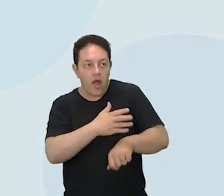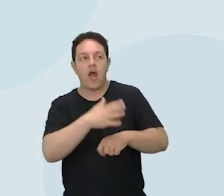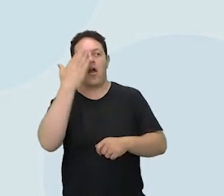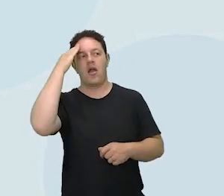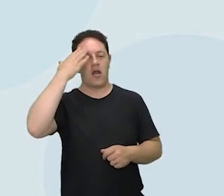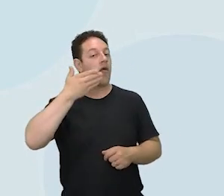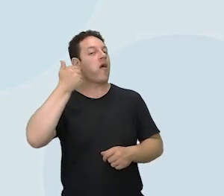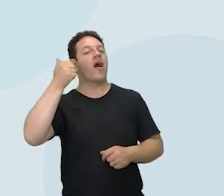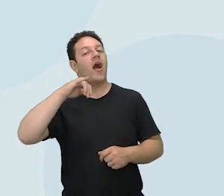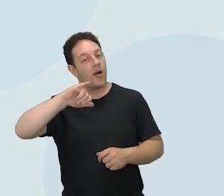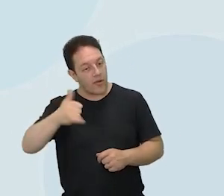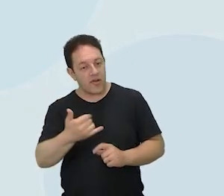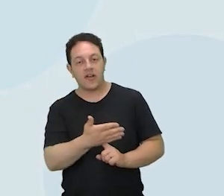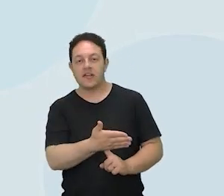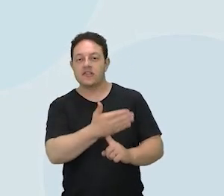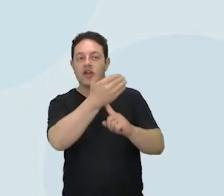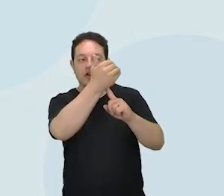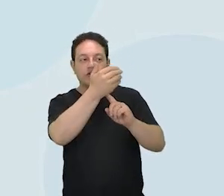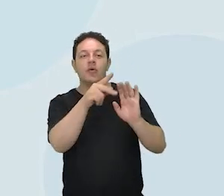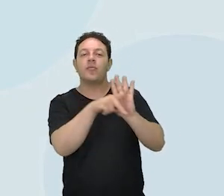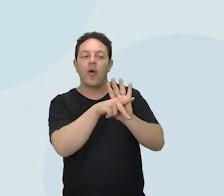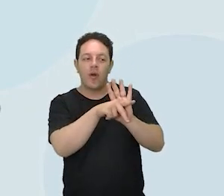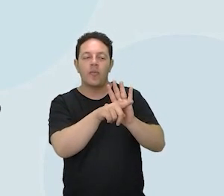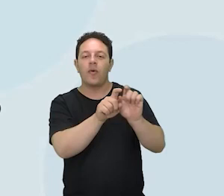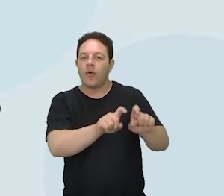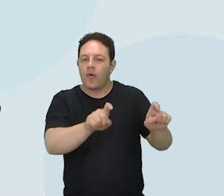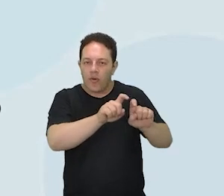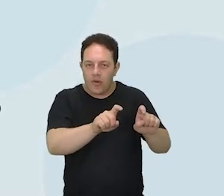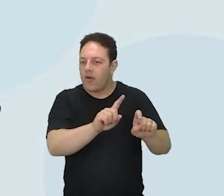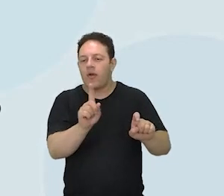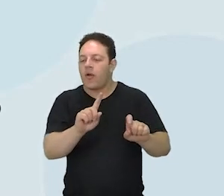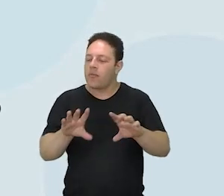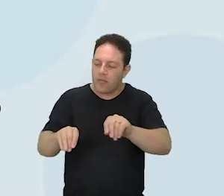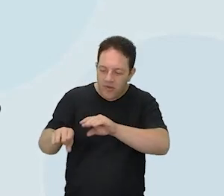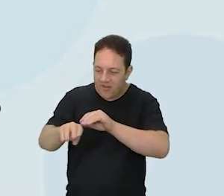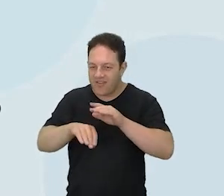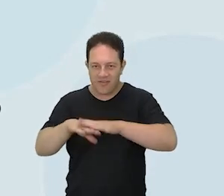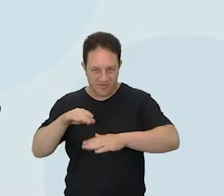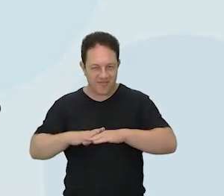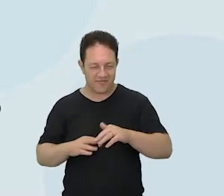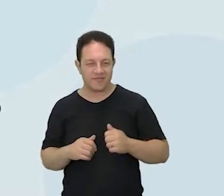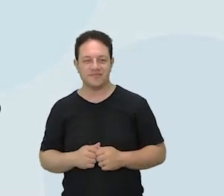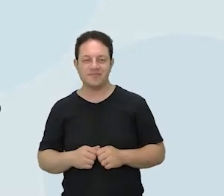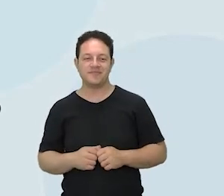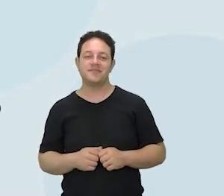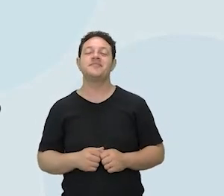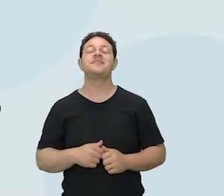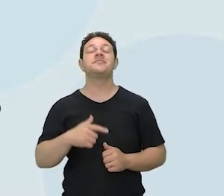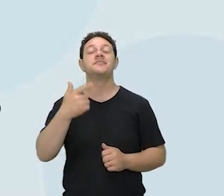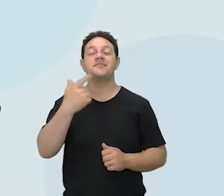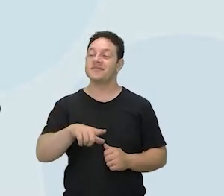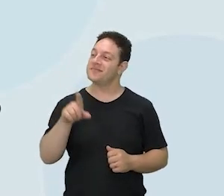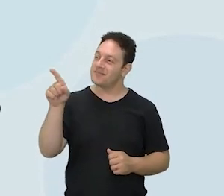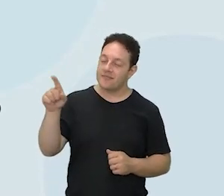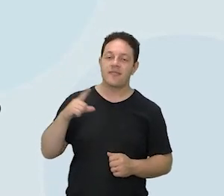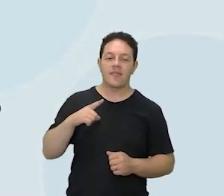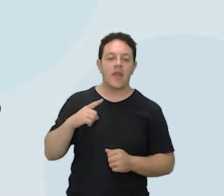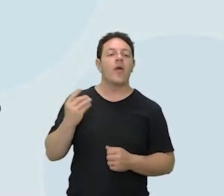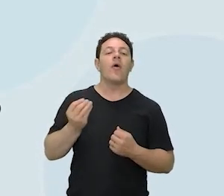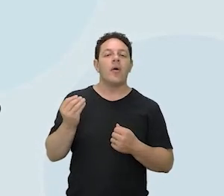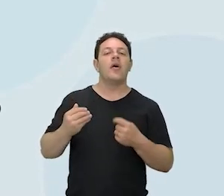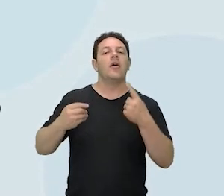usando a tecnologia desplugada. Pode passar, Vanderlei. Aqui, assim, um passo a